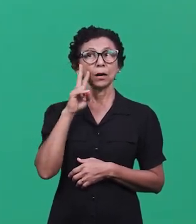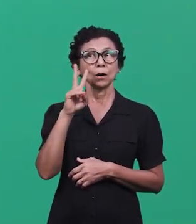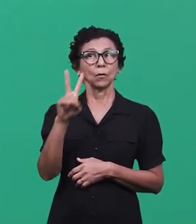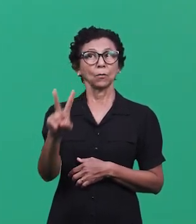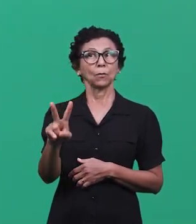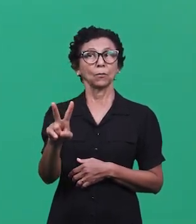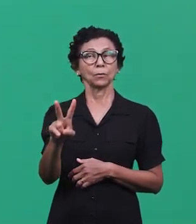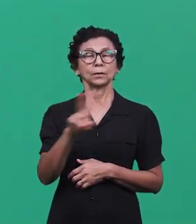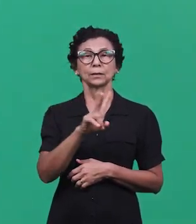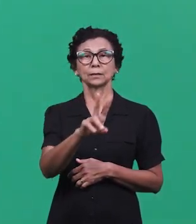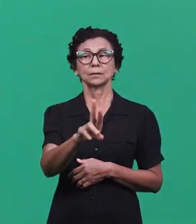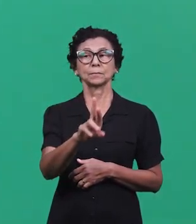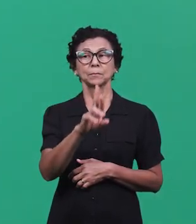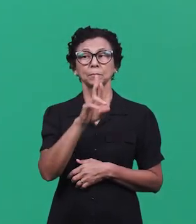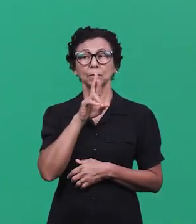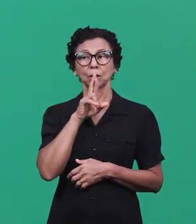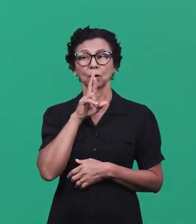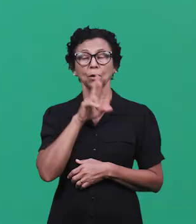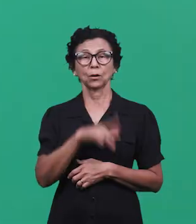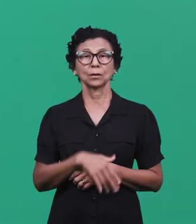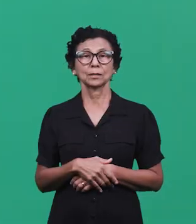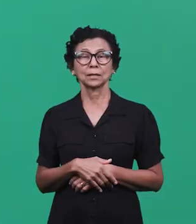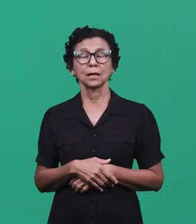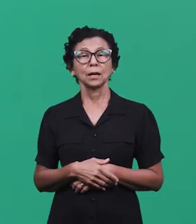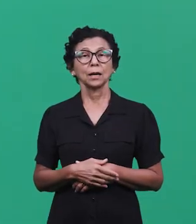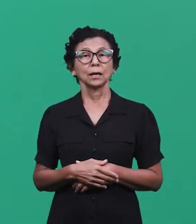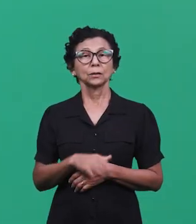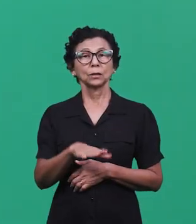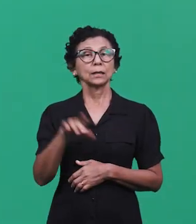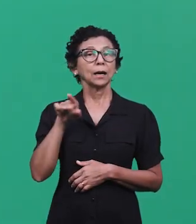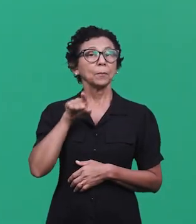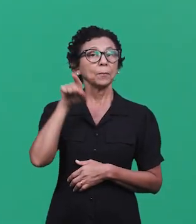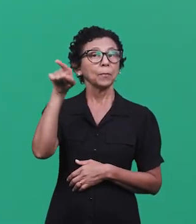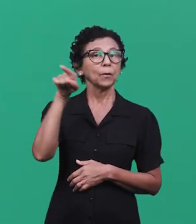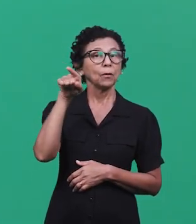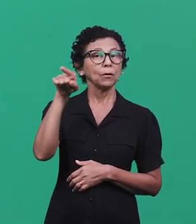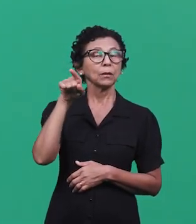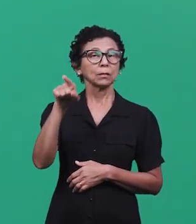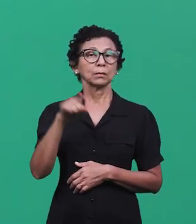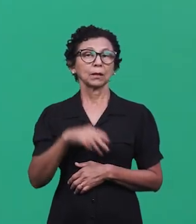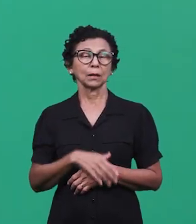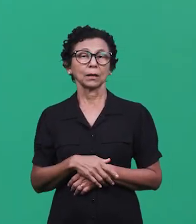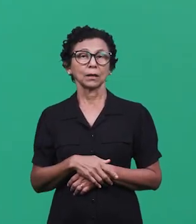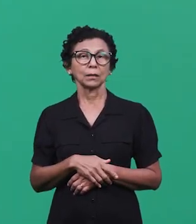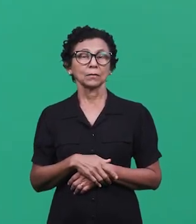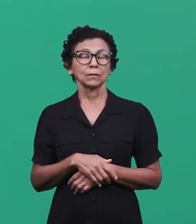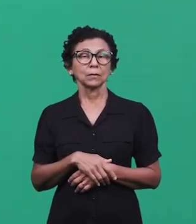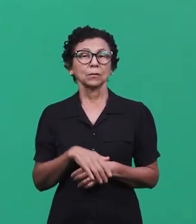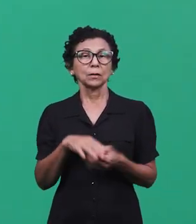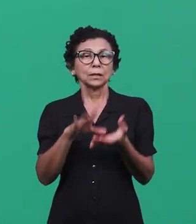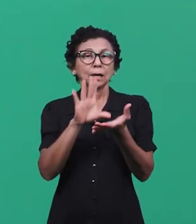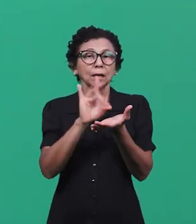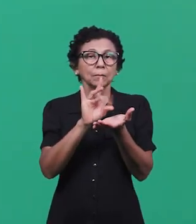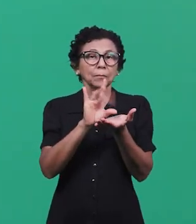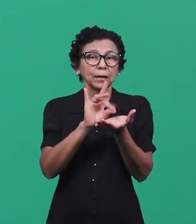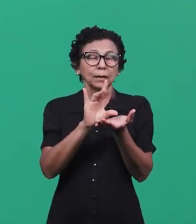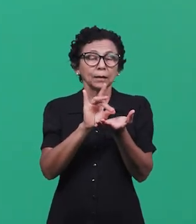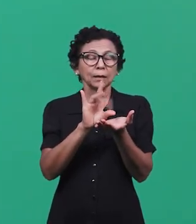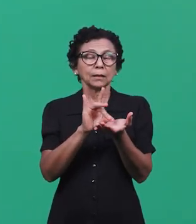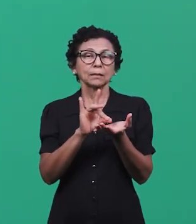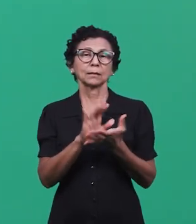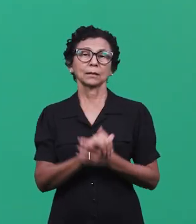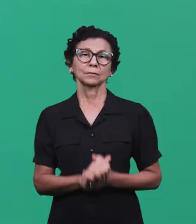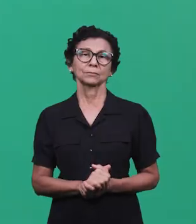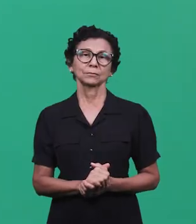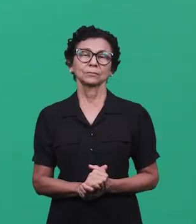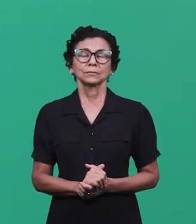a imagem, ela aponta, ela aqui, né? Aciona, aperta um botão, todos podem participar.